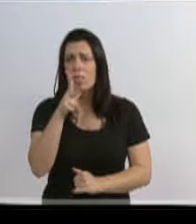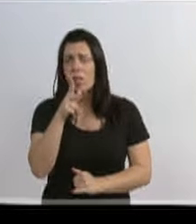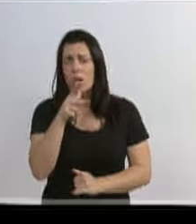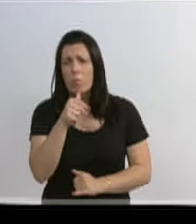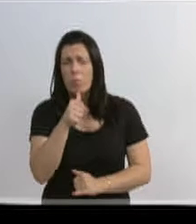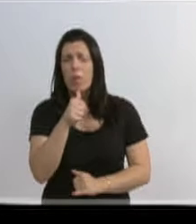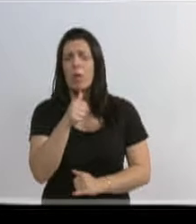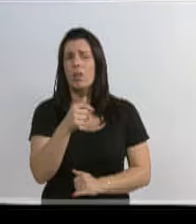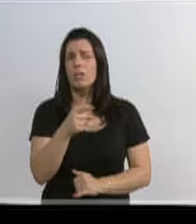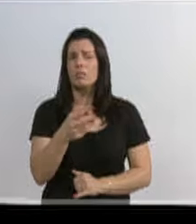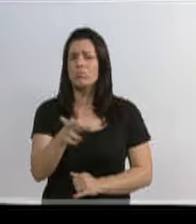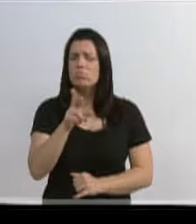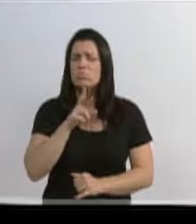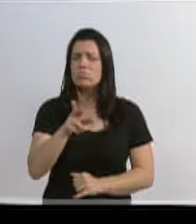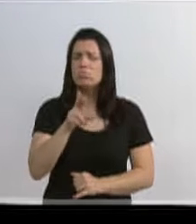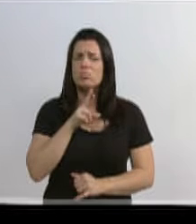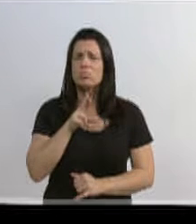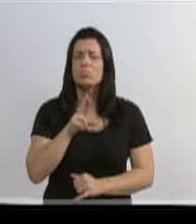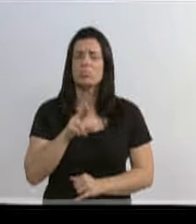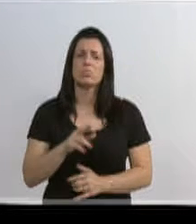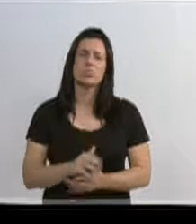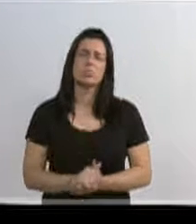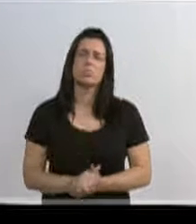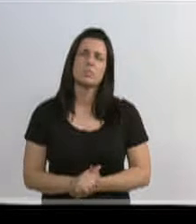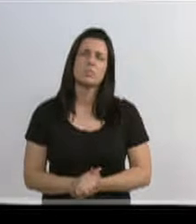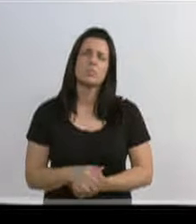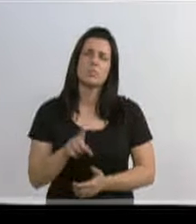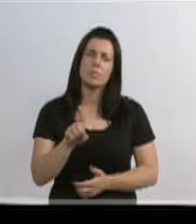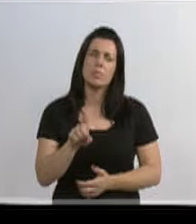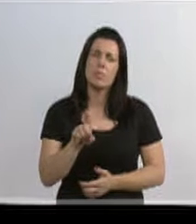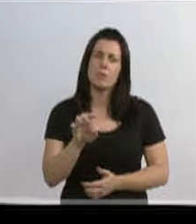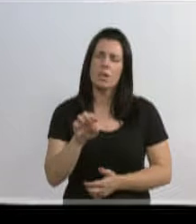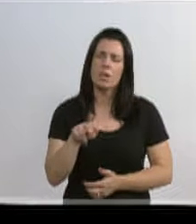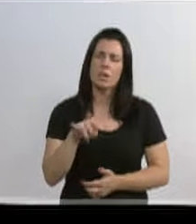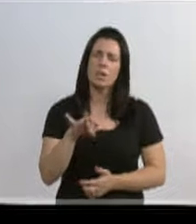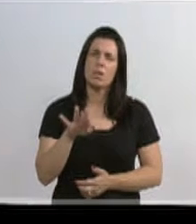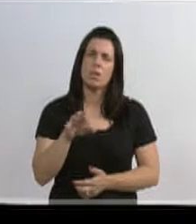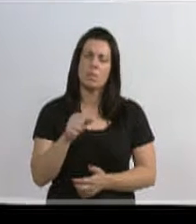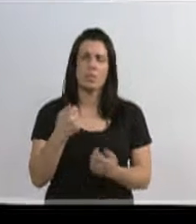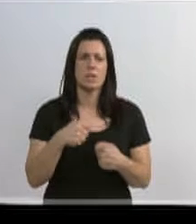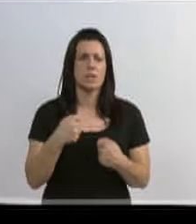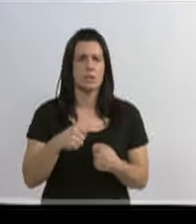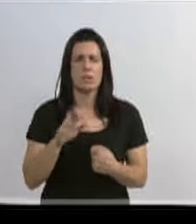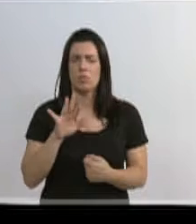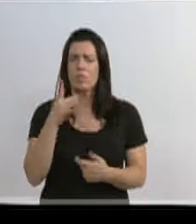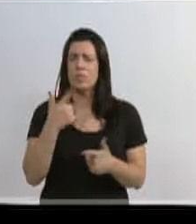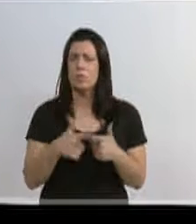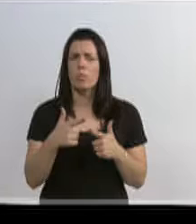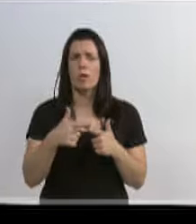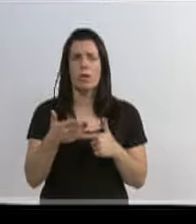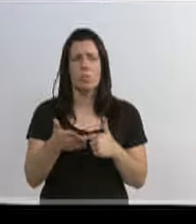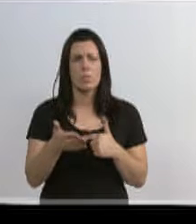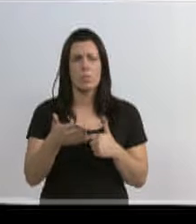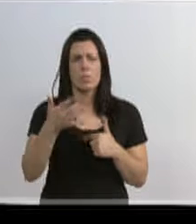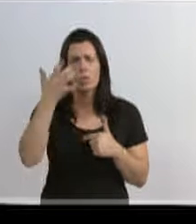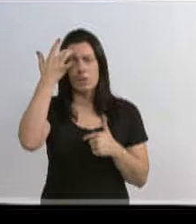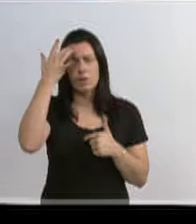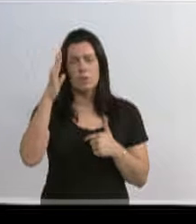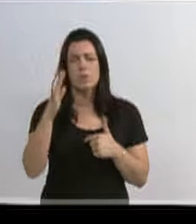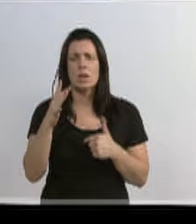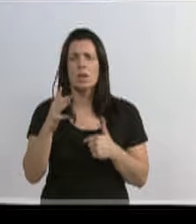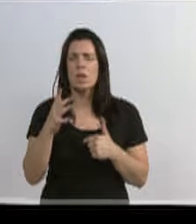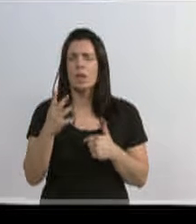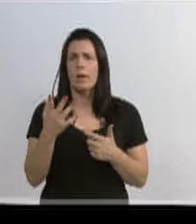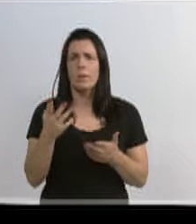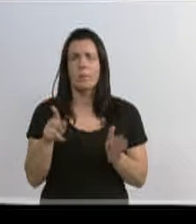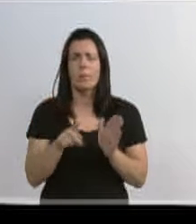de dar o retorno para a gente. Regional, DENIT, DEINFRA, alguém tem que dar uma solução. Tá? Eu sei que ali não é obrigação do município,